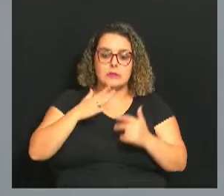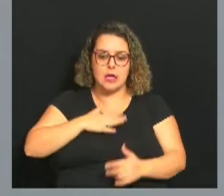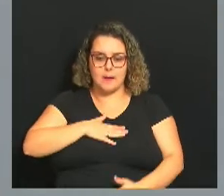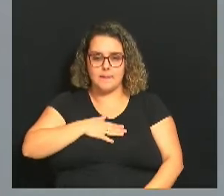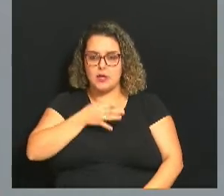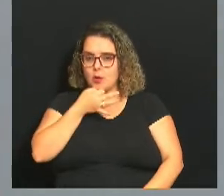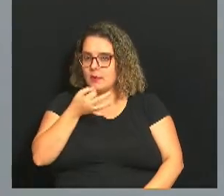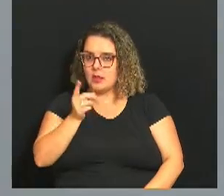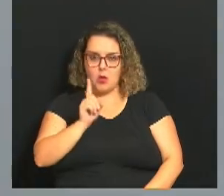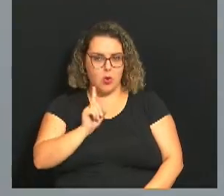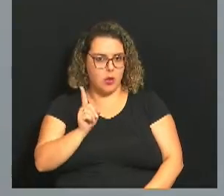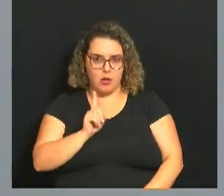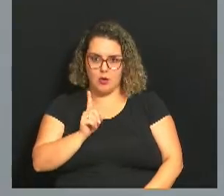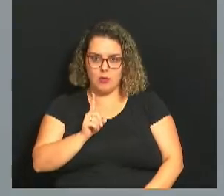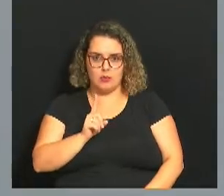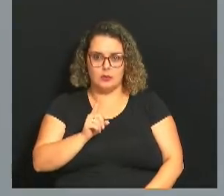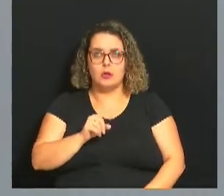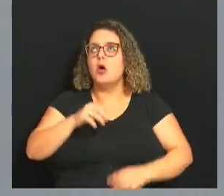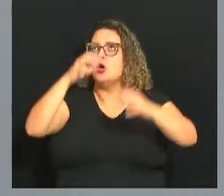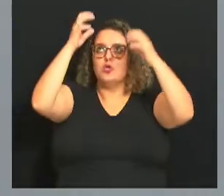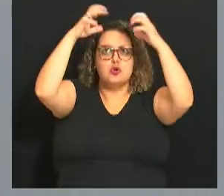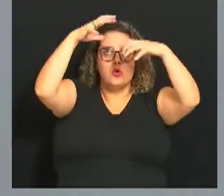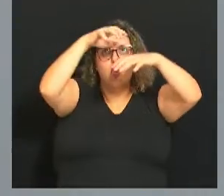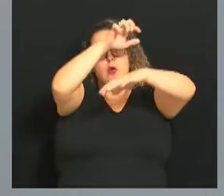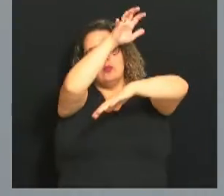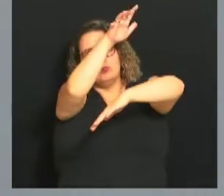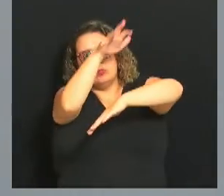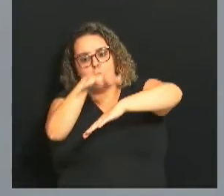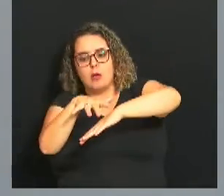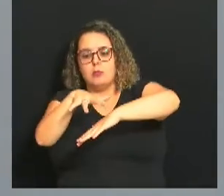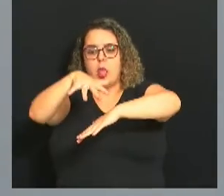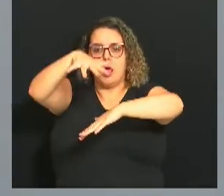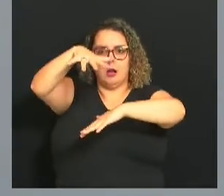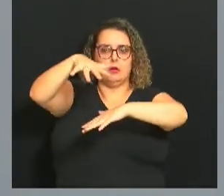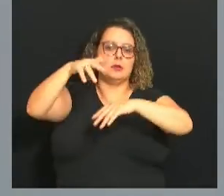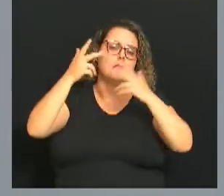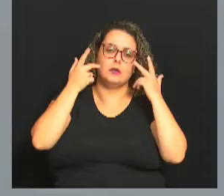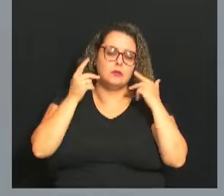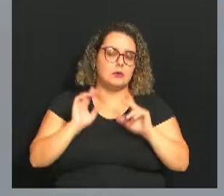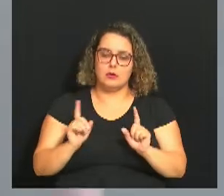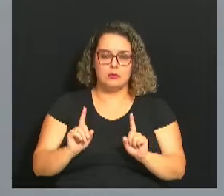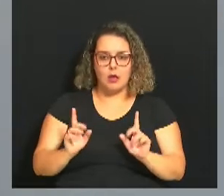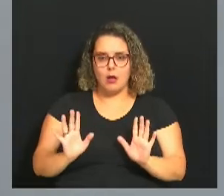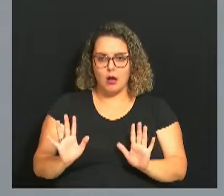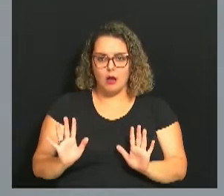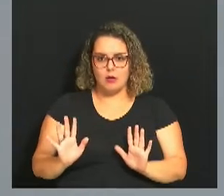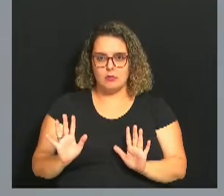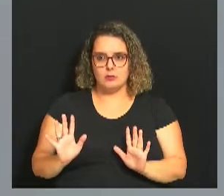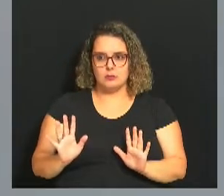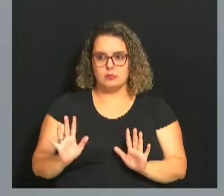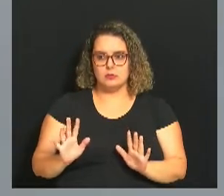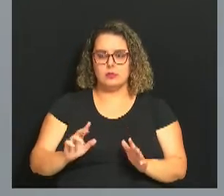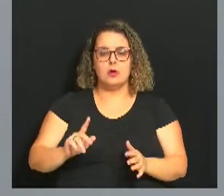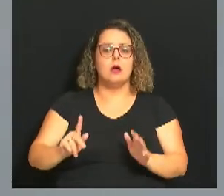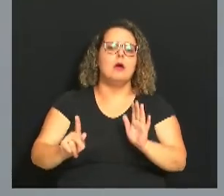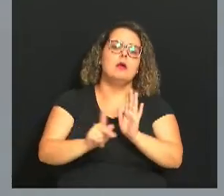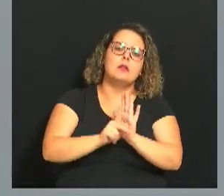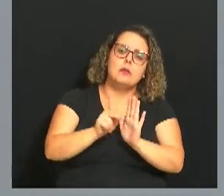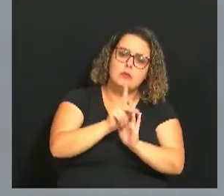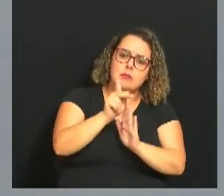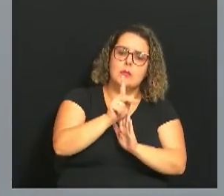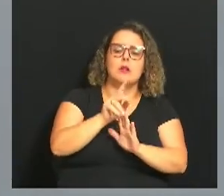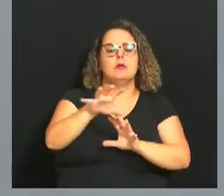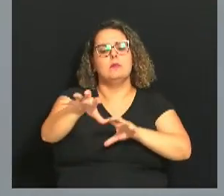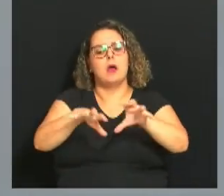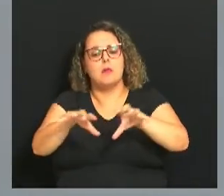não. Não é porque choveu, deslizou e inundou que é um desastre natural. Porque existem planos de contingência,